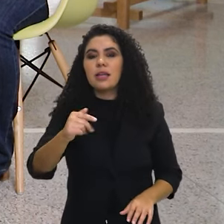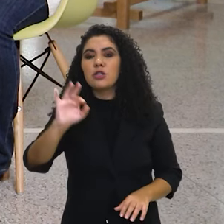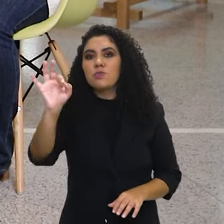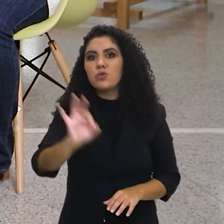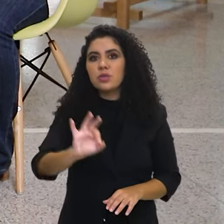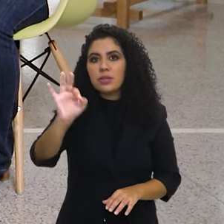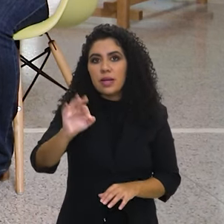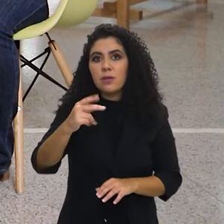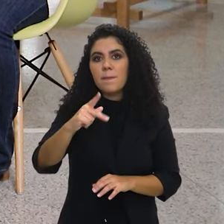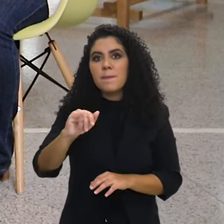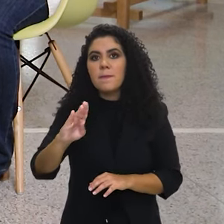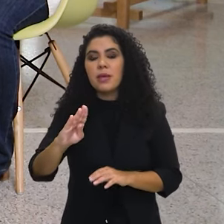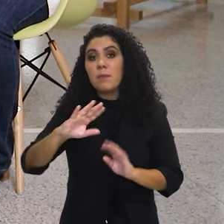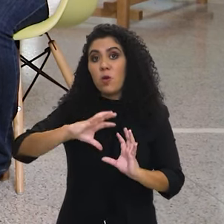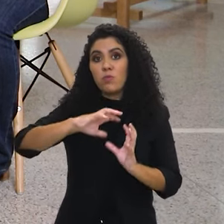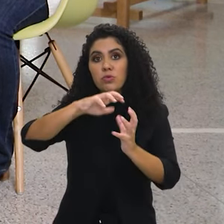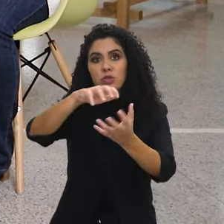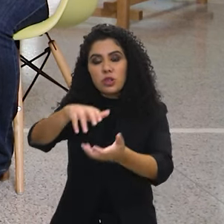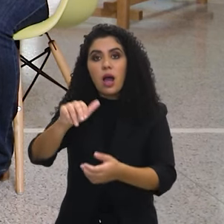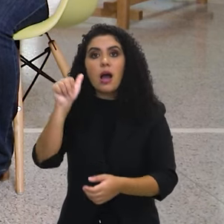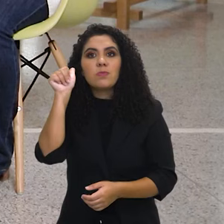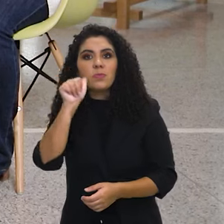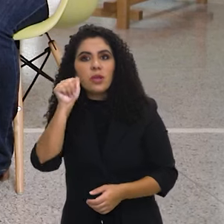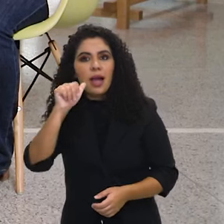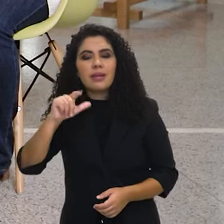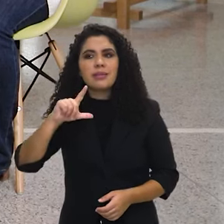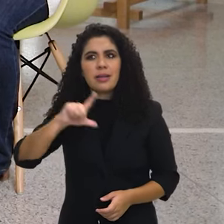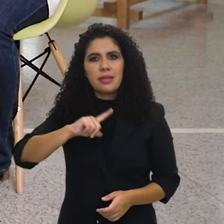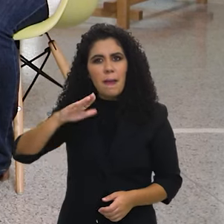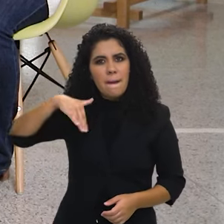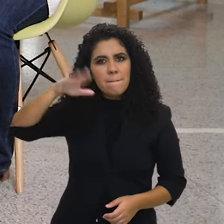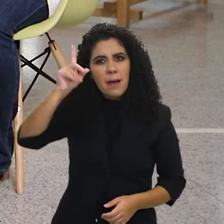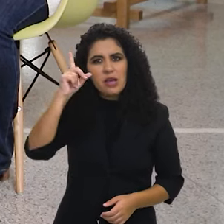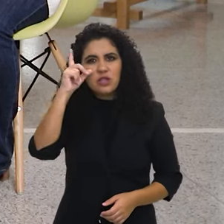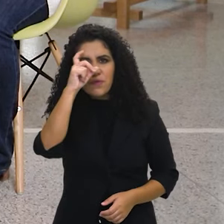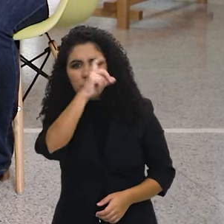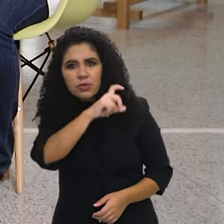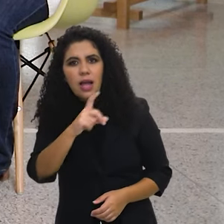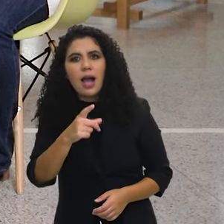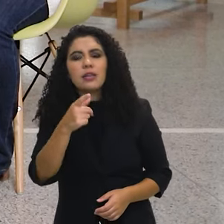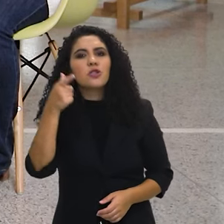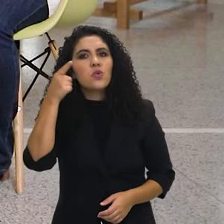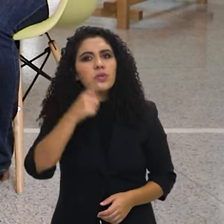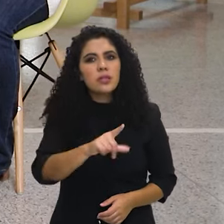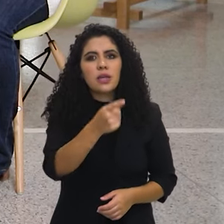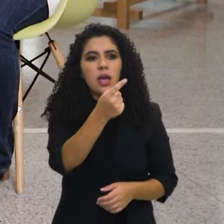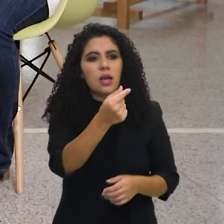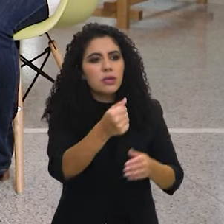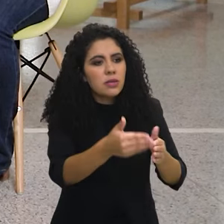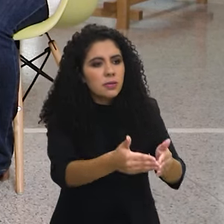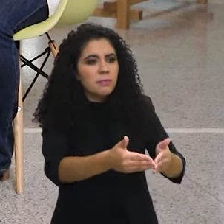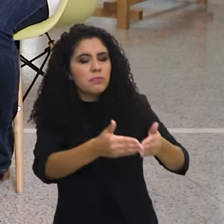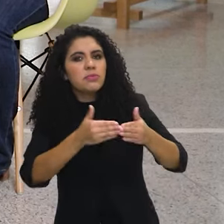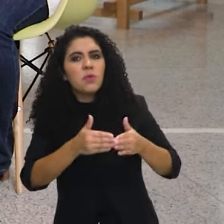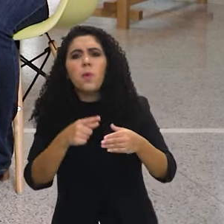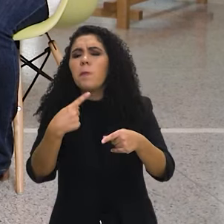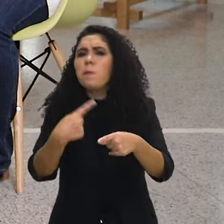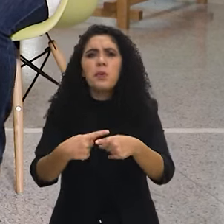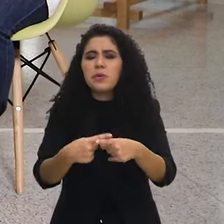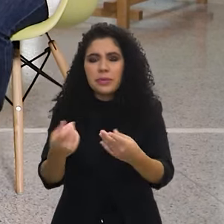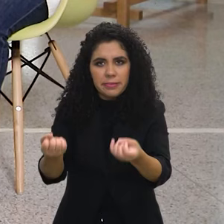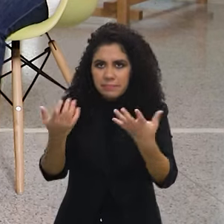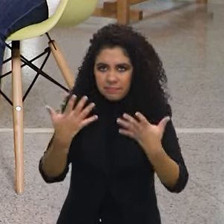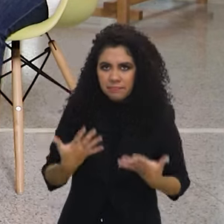Mundial né as mulheres o que que acontece você tem mais dificuldade de de acesso a crédito o que que por que que isso se